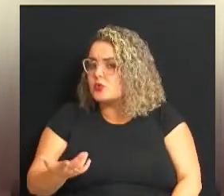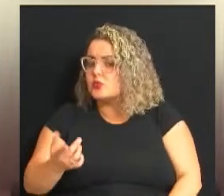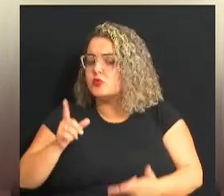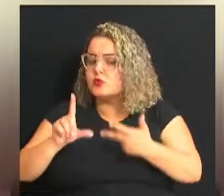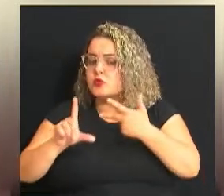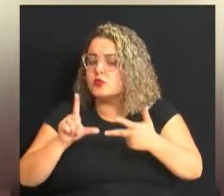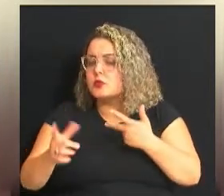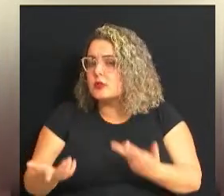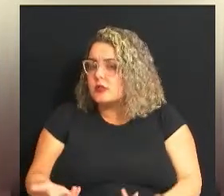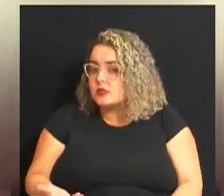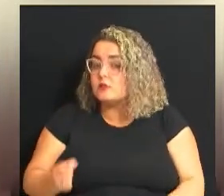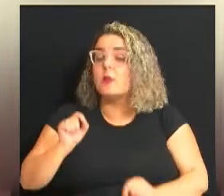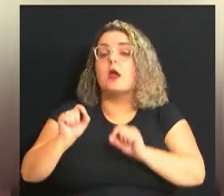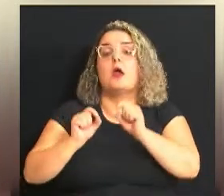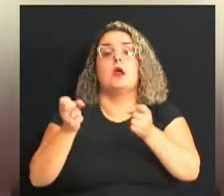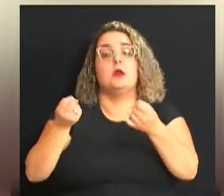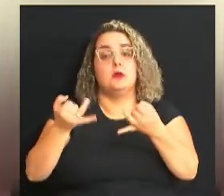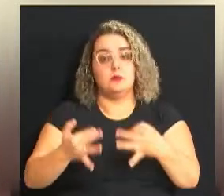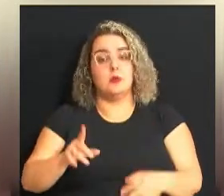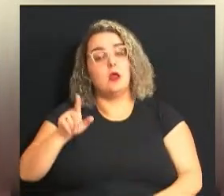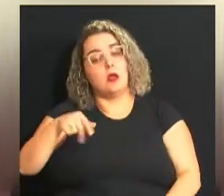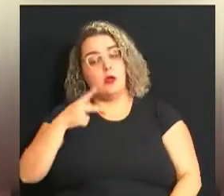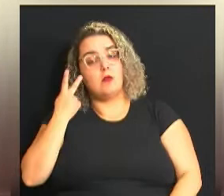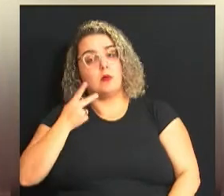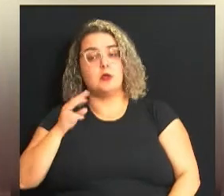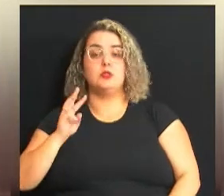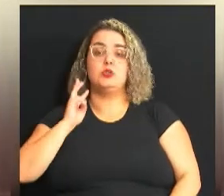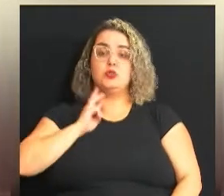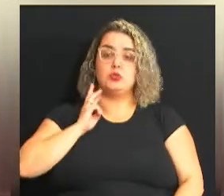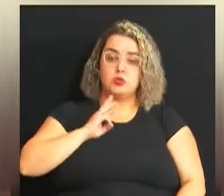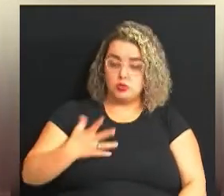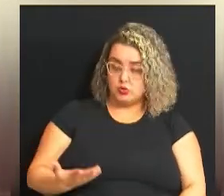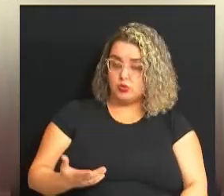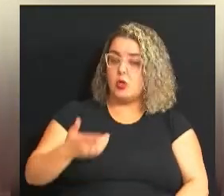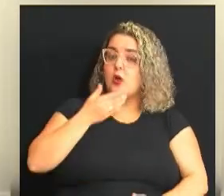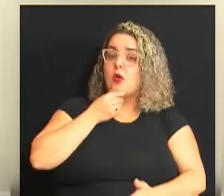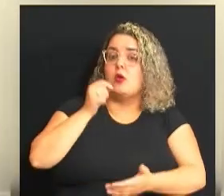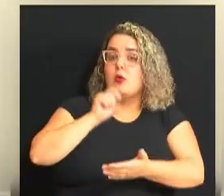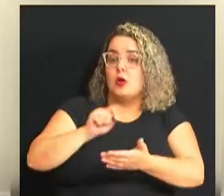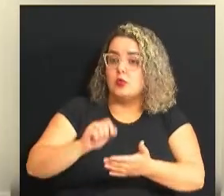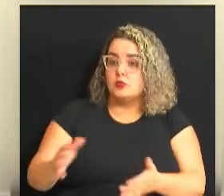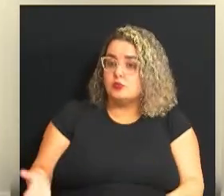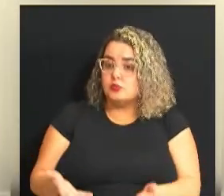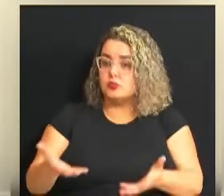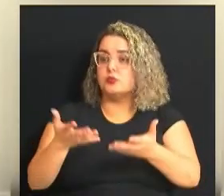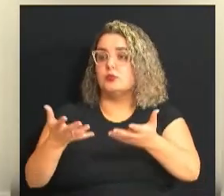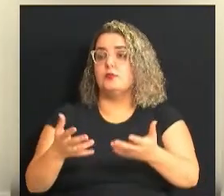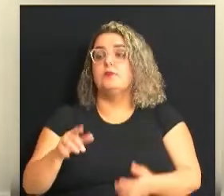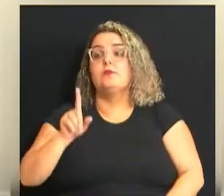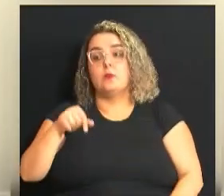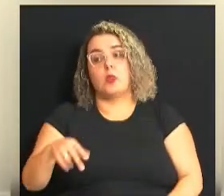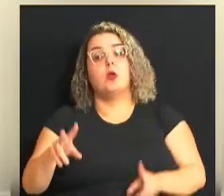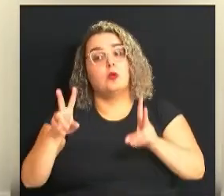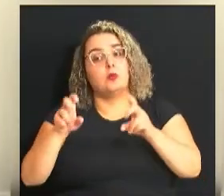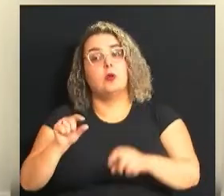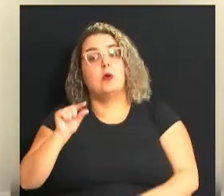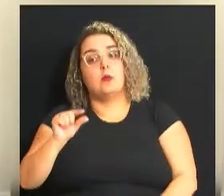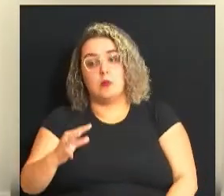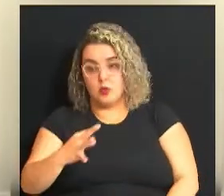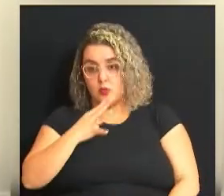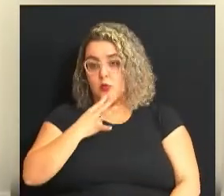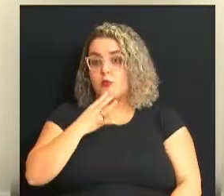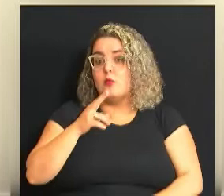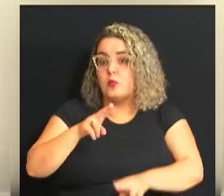Legislativo? Quem explica é o vereador Cecílio Santos, autor da iniciativa. Que é um tema ainda pouco conhecido, por isso a